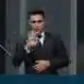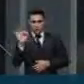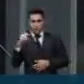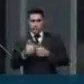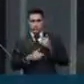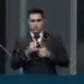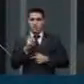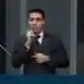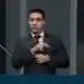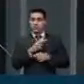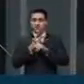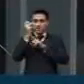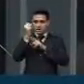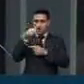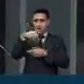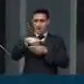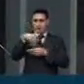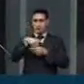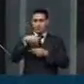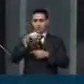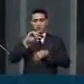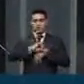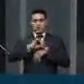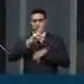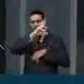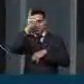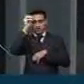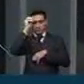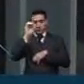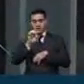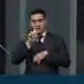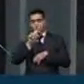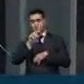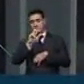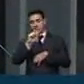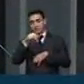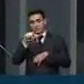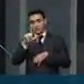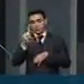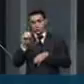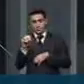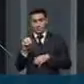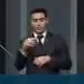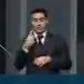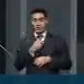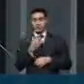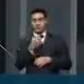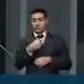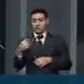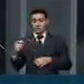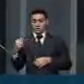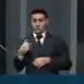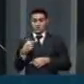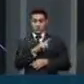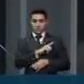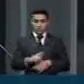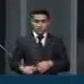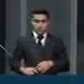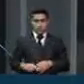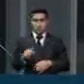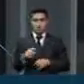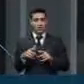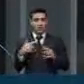conseguiu vencer a eleição na nossa capital, que foi o prefeito Edivaldo Holanda Júnior. Nós estamos há 6 meses de governo, 6 meses esses que não